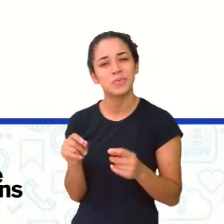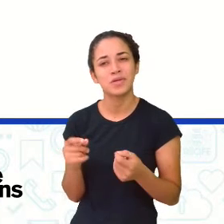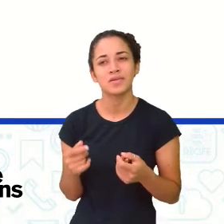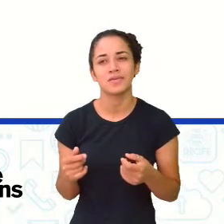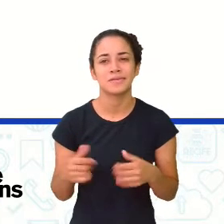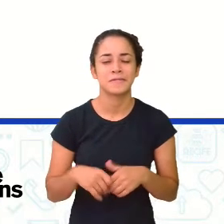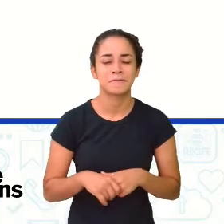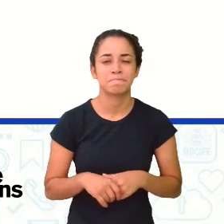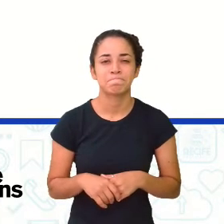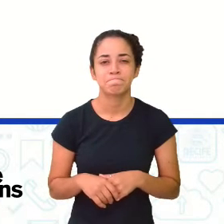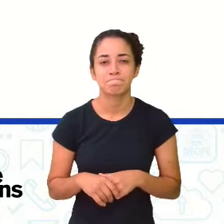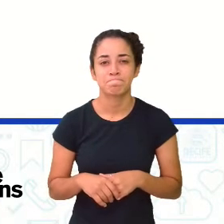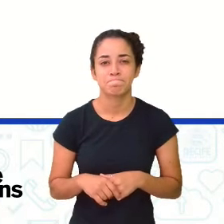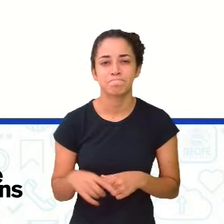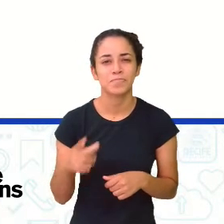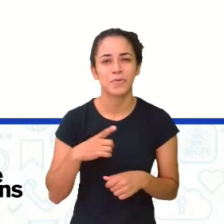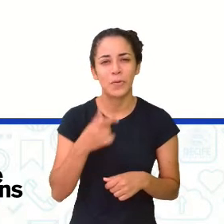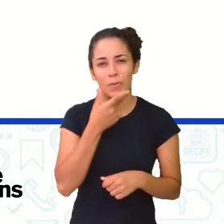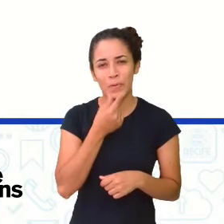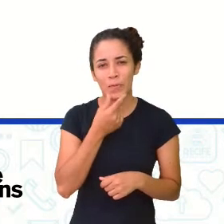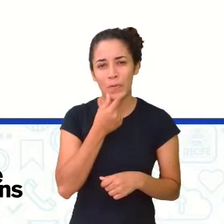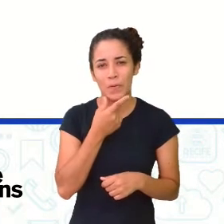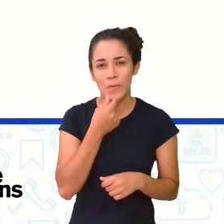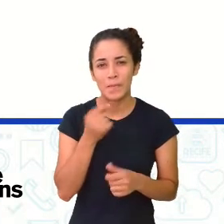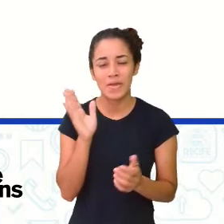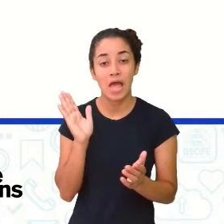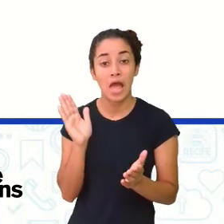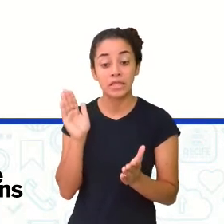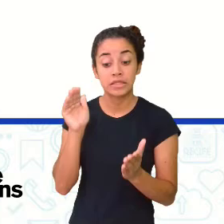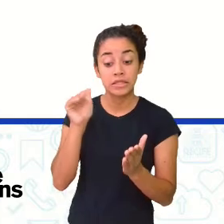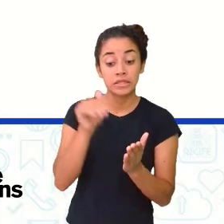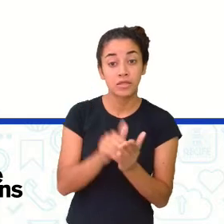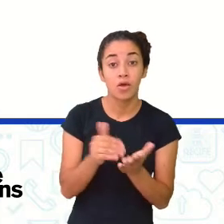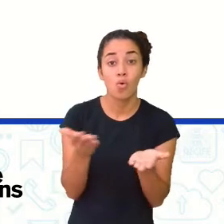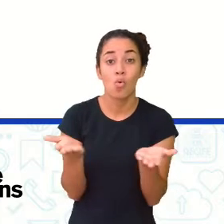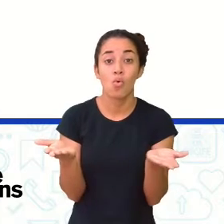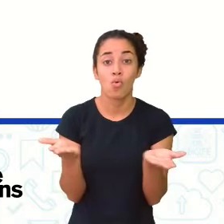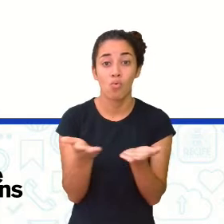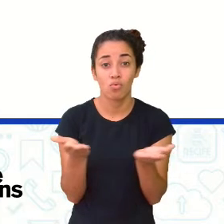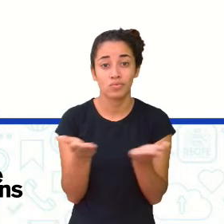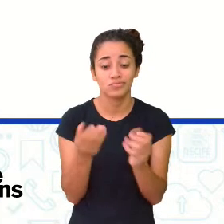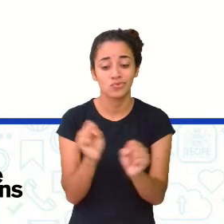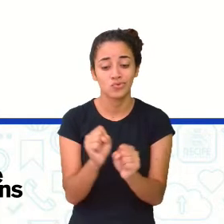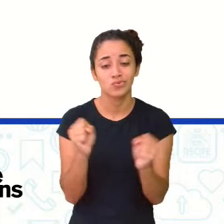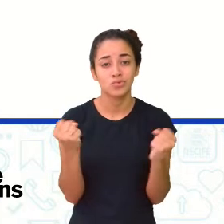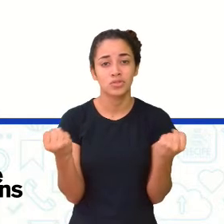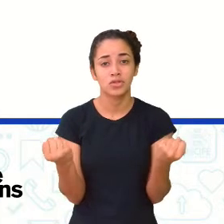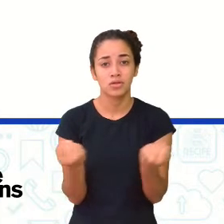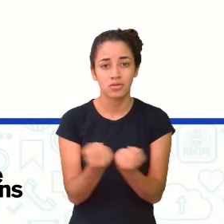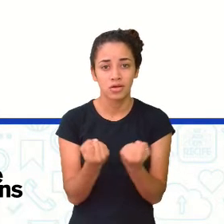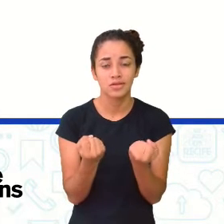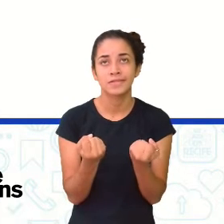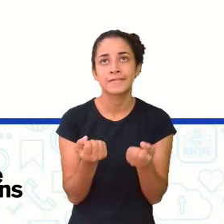ó, tá vendo ali, ó, do ser humano até chegar hoje em dia uma sociedade bem mais